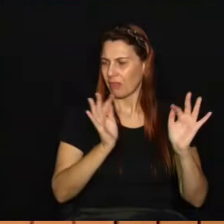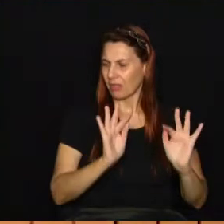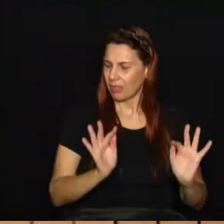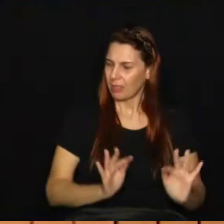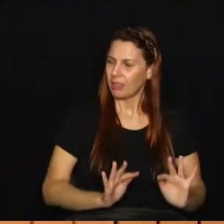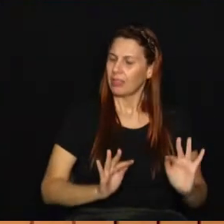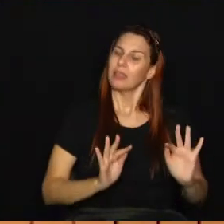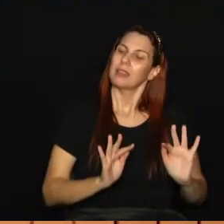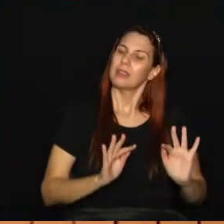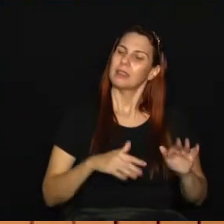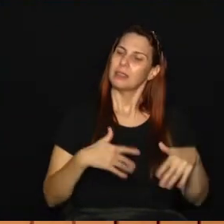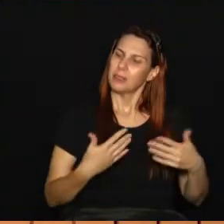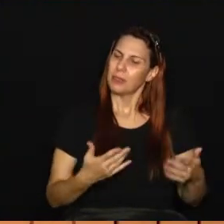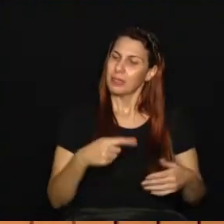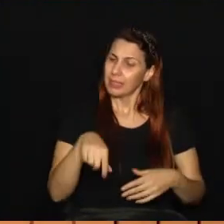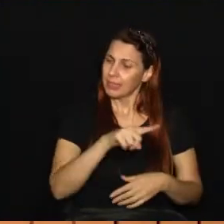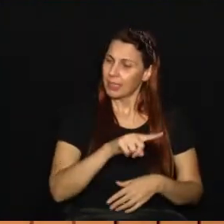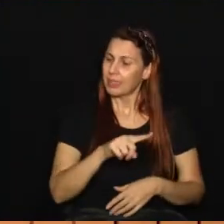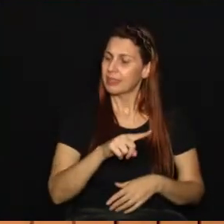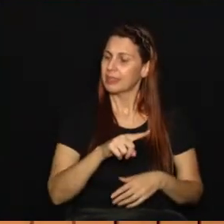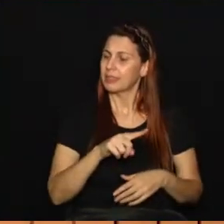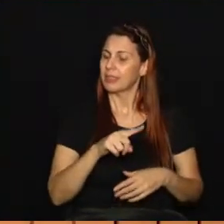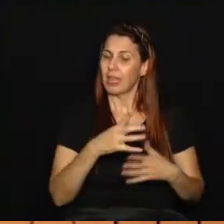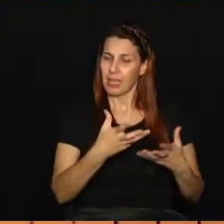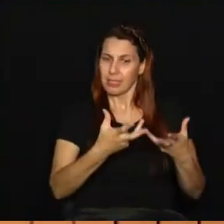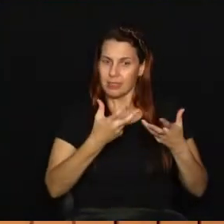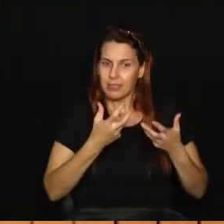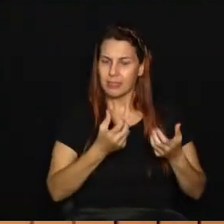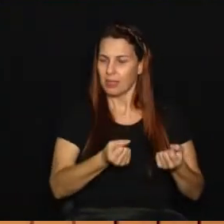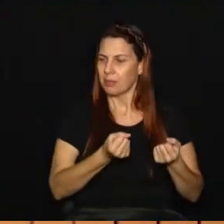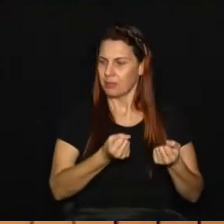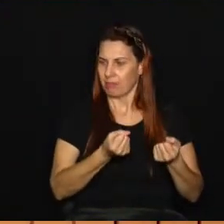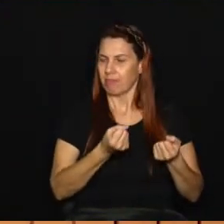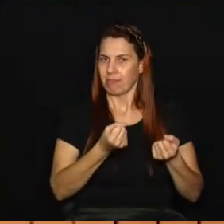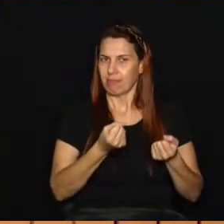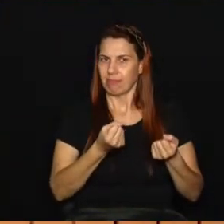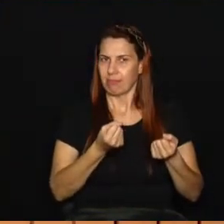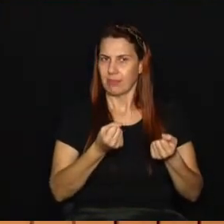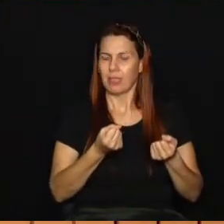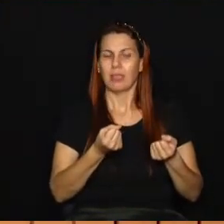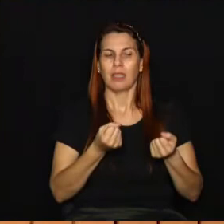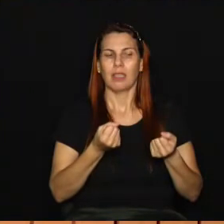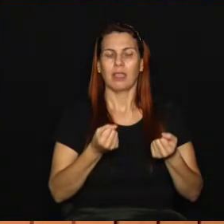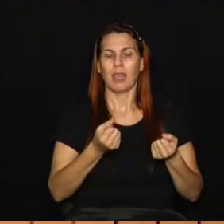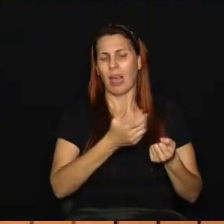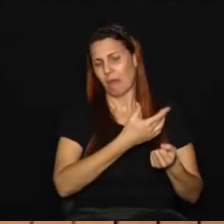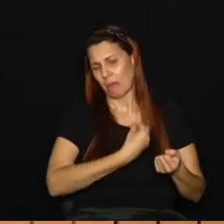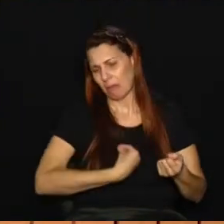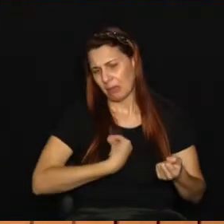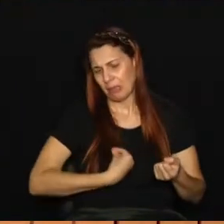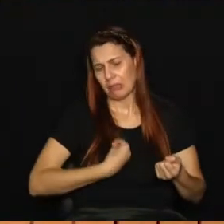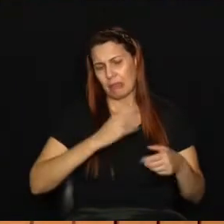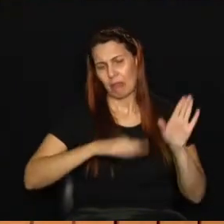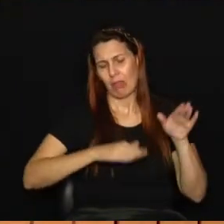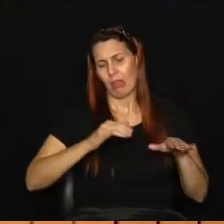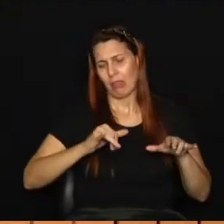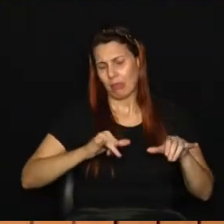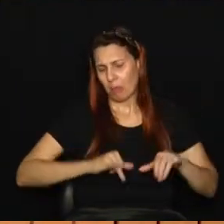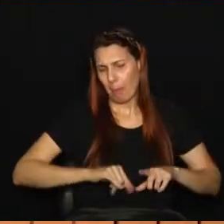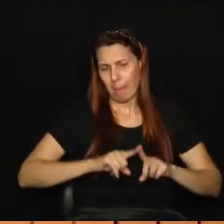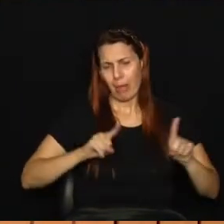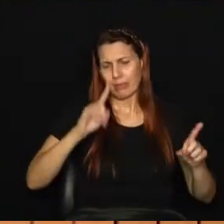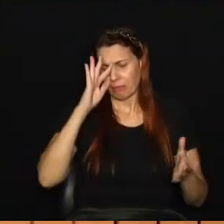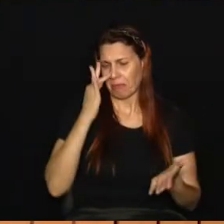feliz, né, e que eles aceitem, muitas vezes, as suas chagas e que consigam continuar com a